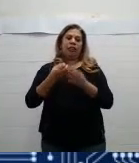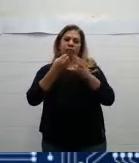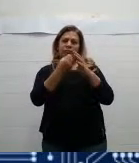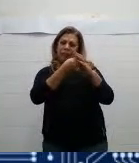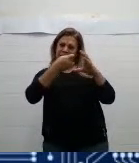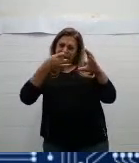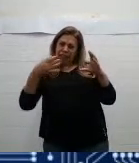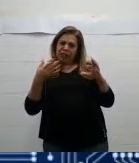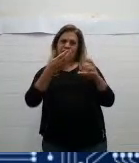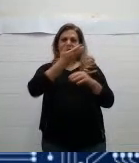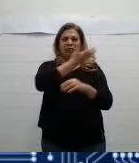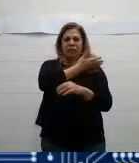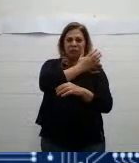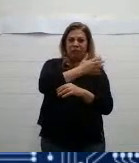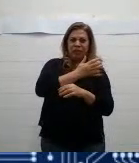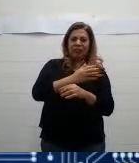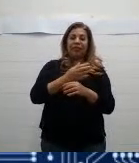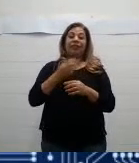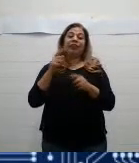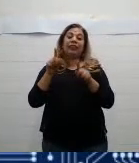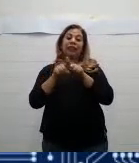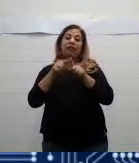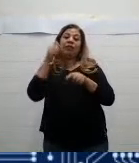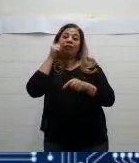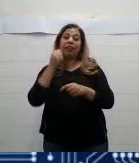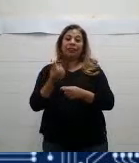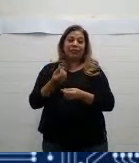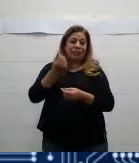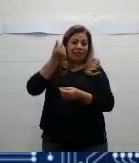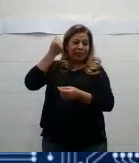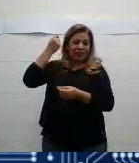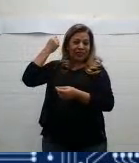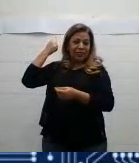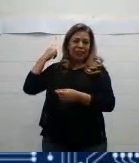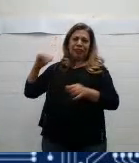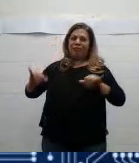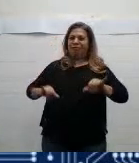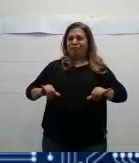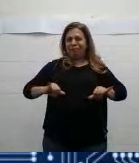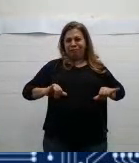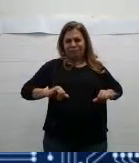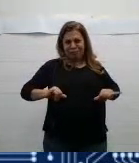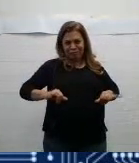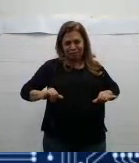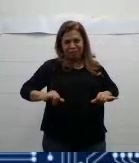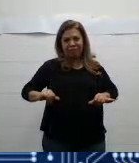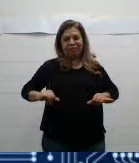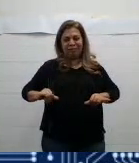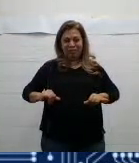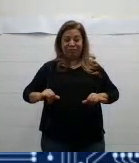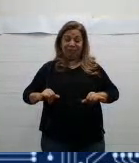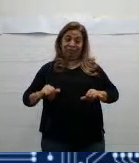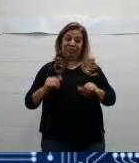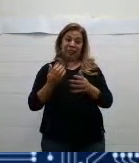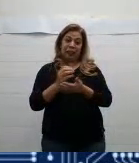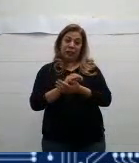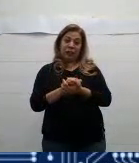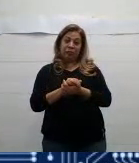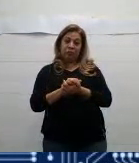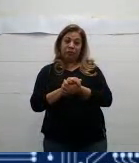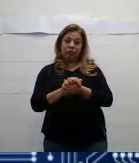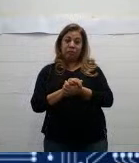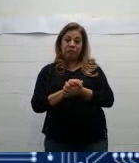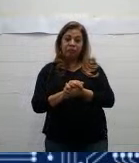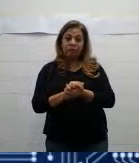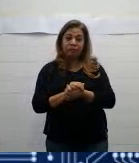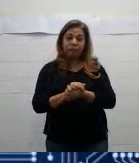essas mulheres, desde a antiguidade, também passaram por esses processos, sofreram essas condutas, esses estereótipos, e foi